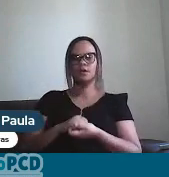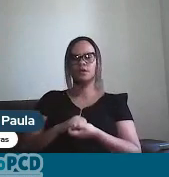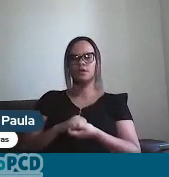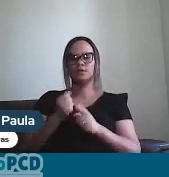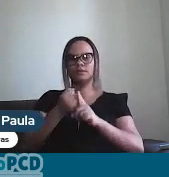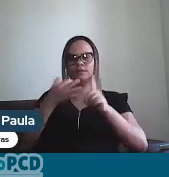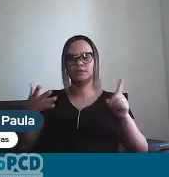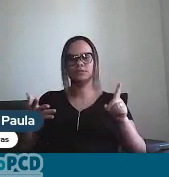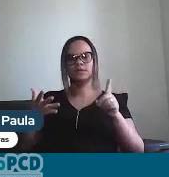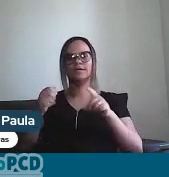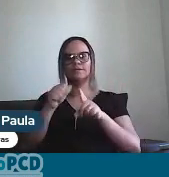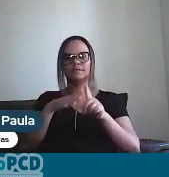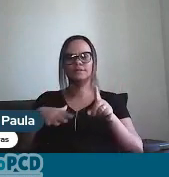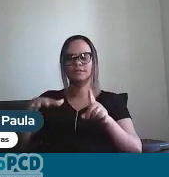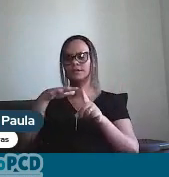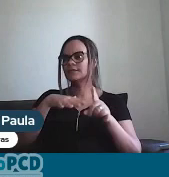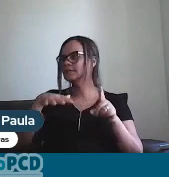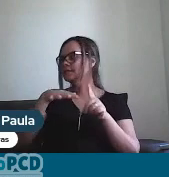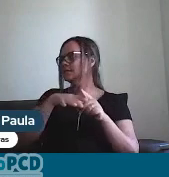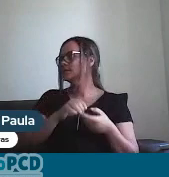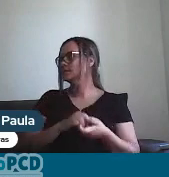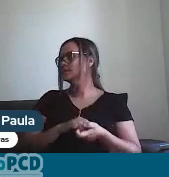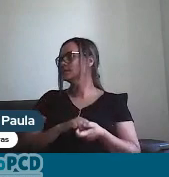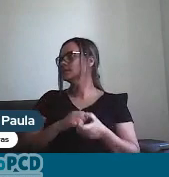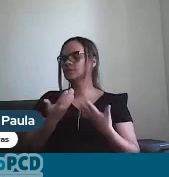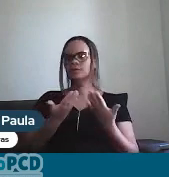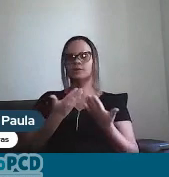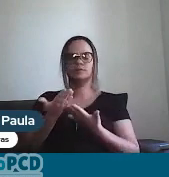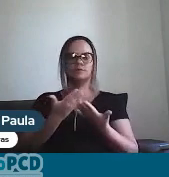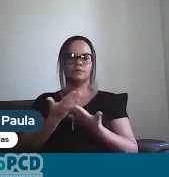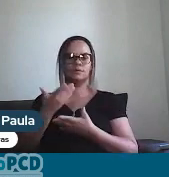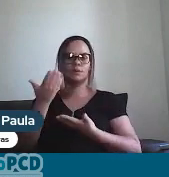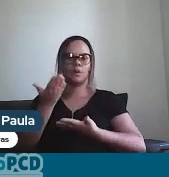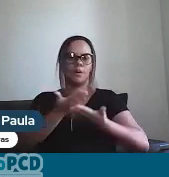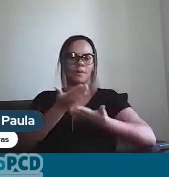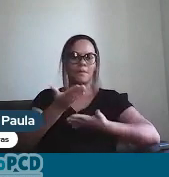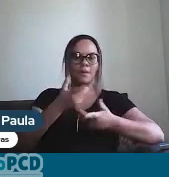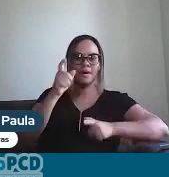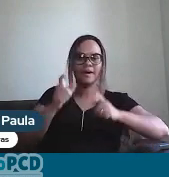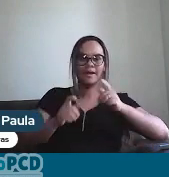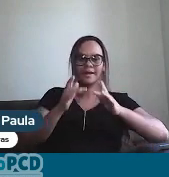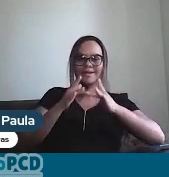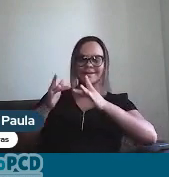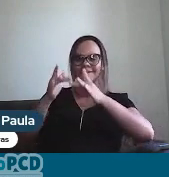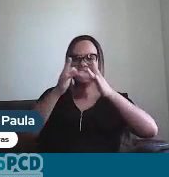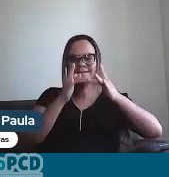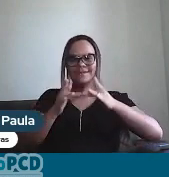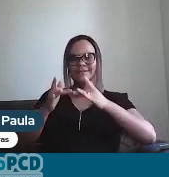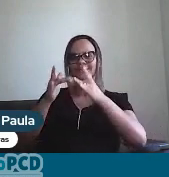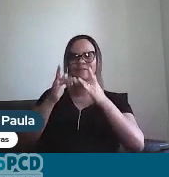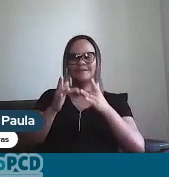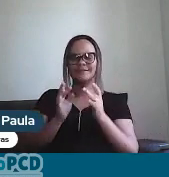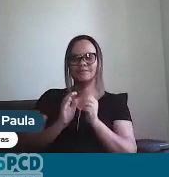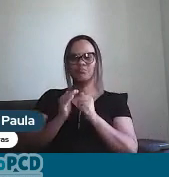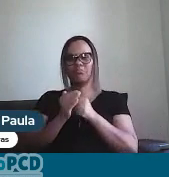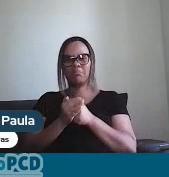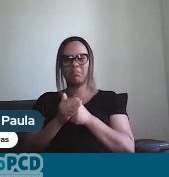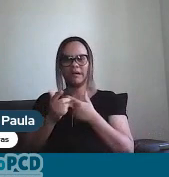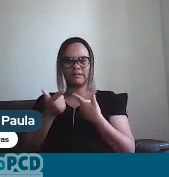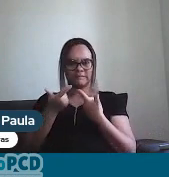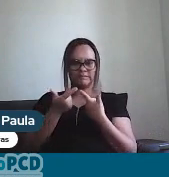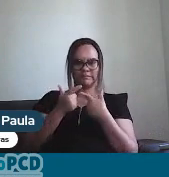funções mais sociais. Então, a interação com as demais pessoas, muitas vezes essas pessoas são muito excluídas, a barreira